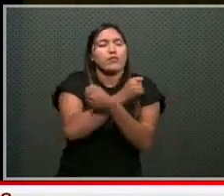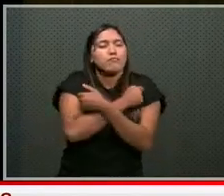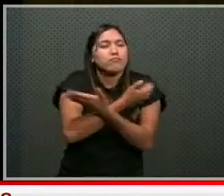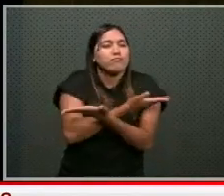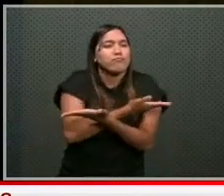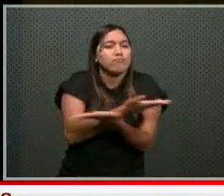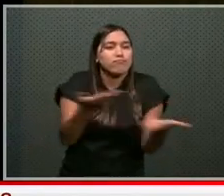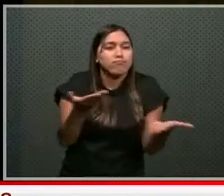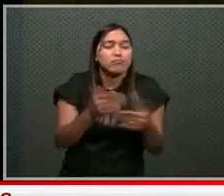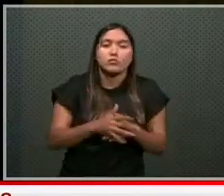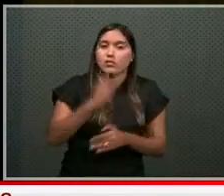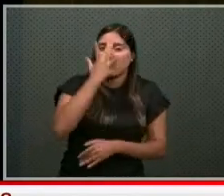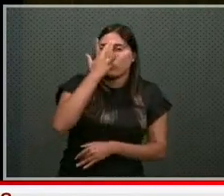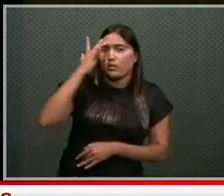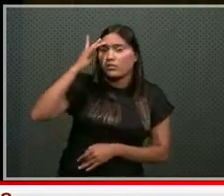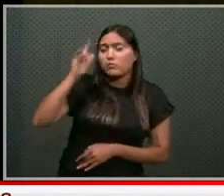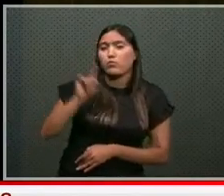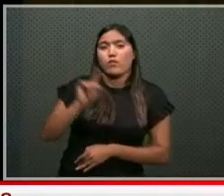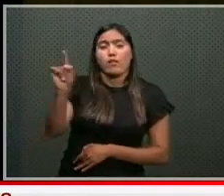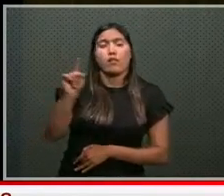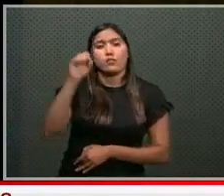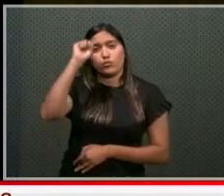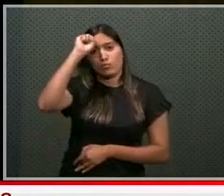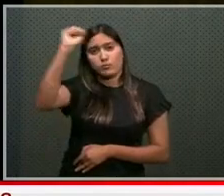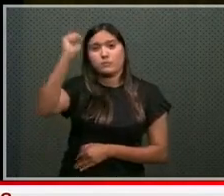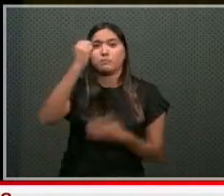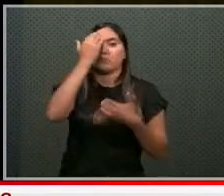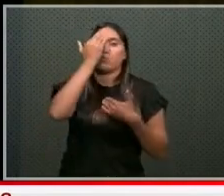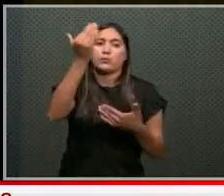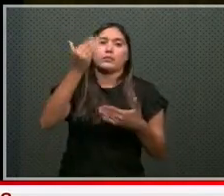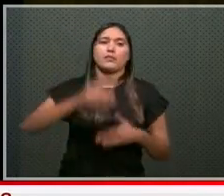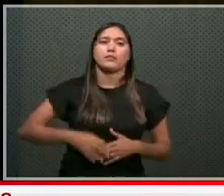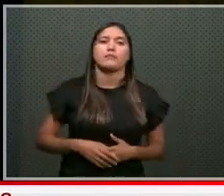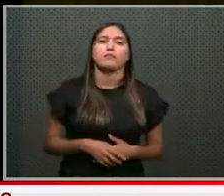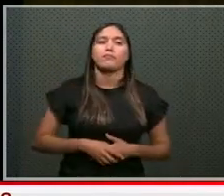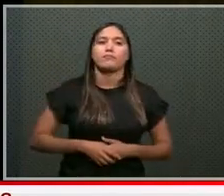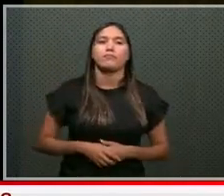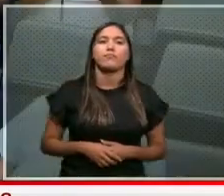fraternal que meus amigos mandam de lá da Superintendência Muito obrigado querido